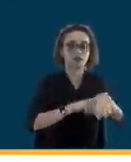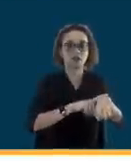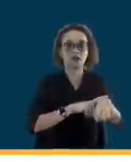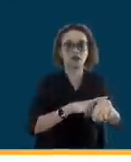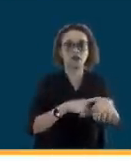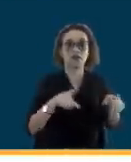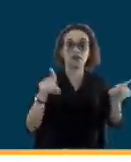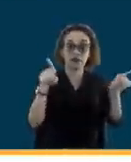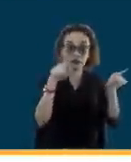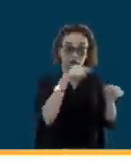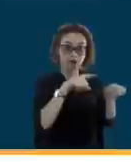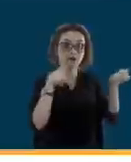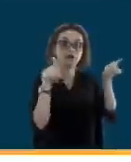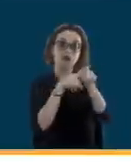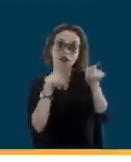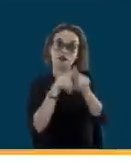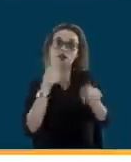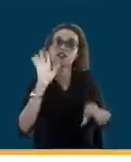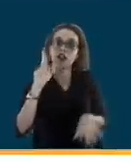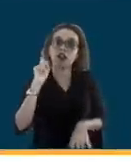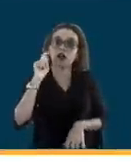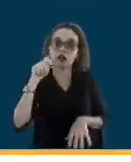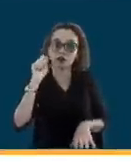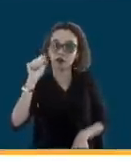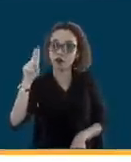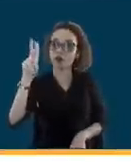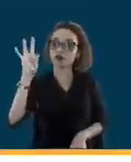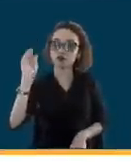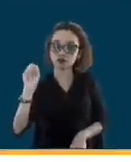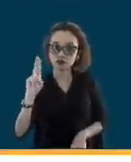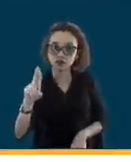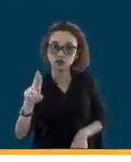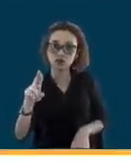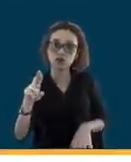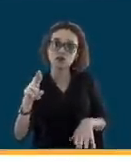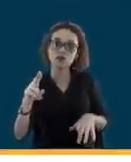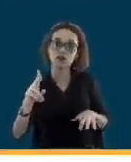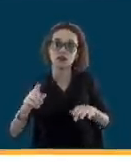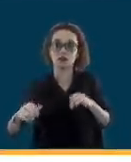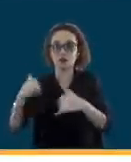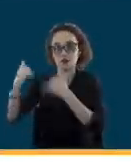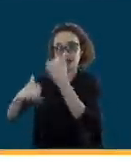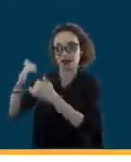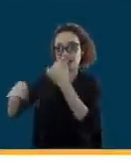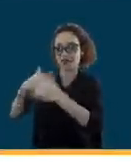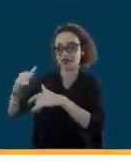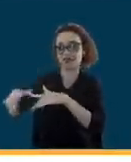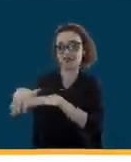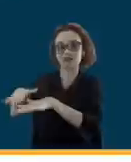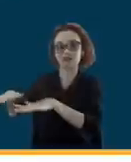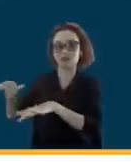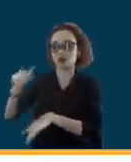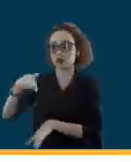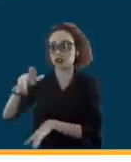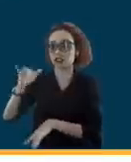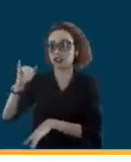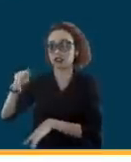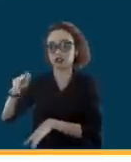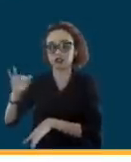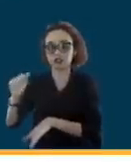já foi ator em suas presepadas de quintal, mobilizou espetáculo e